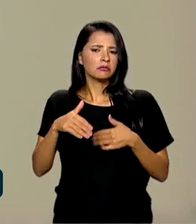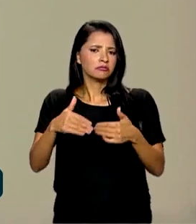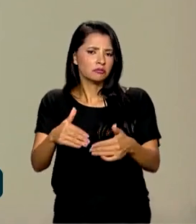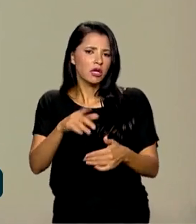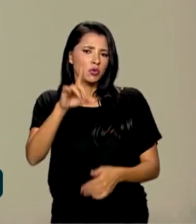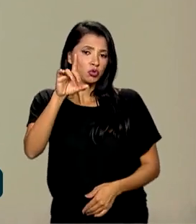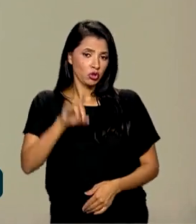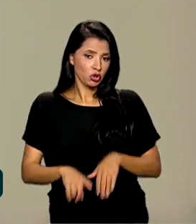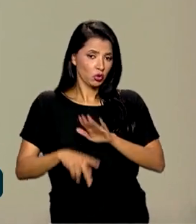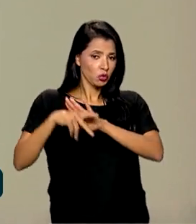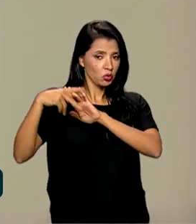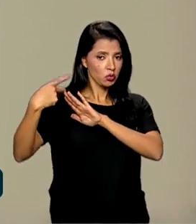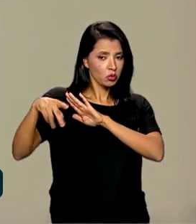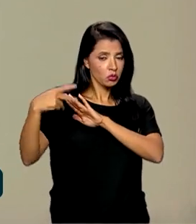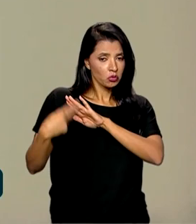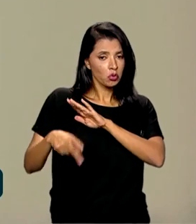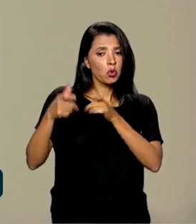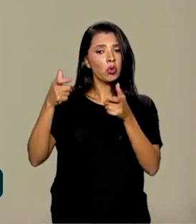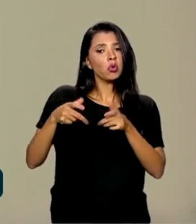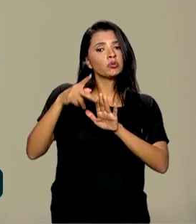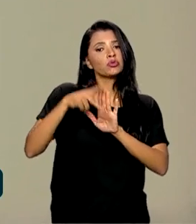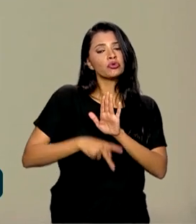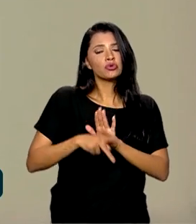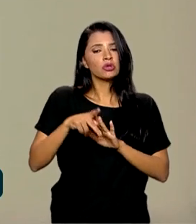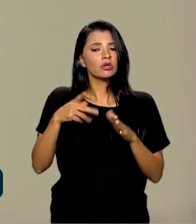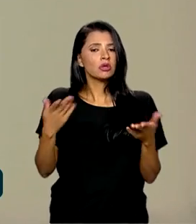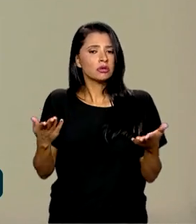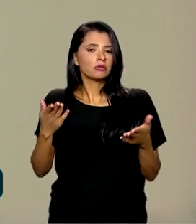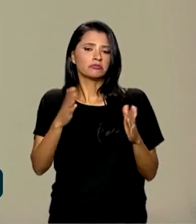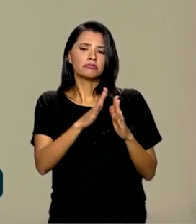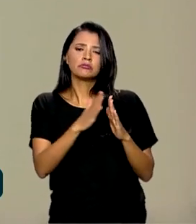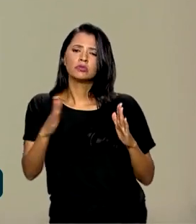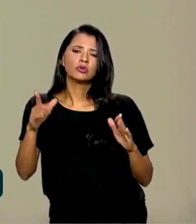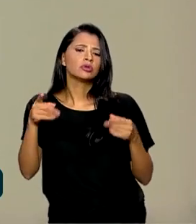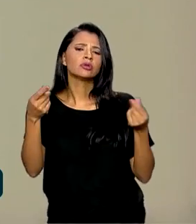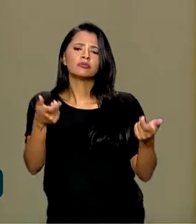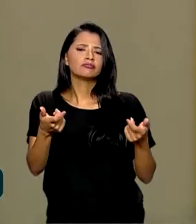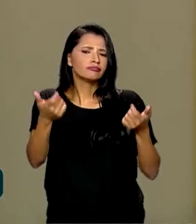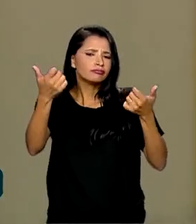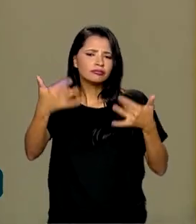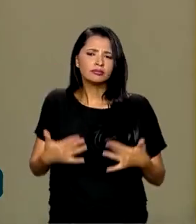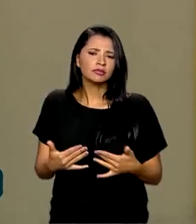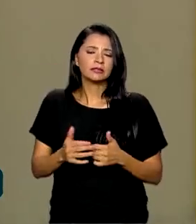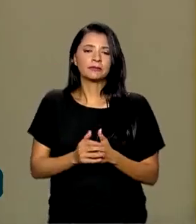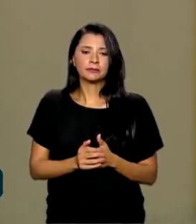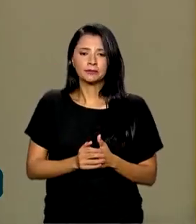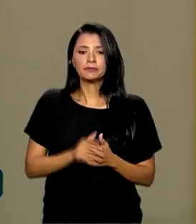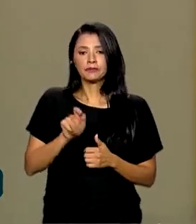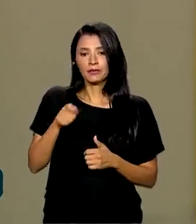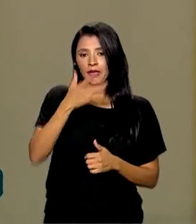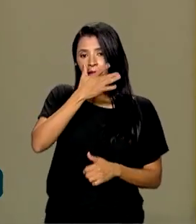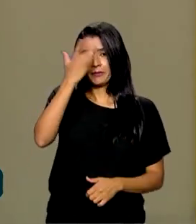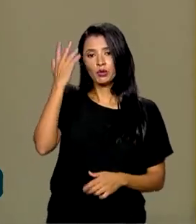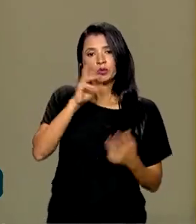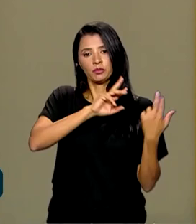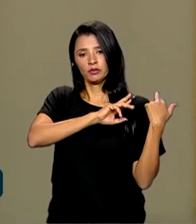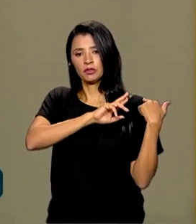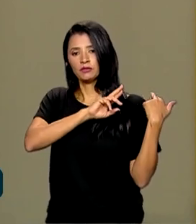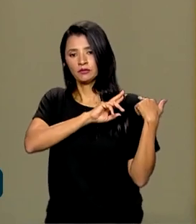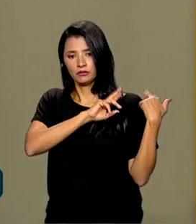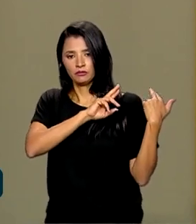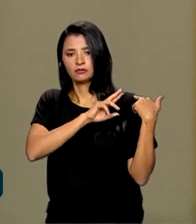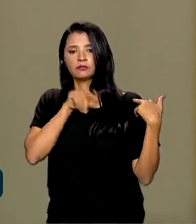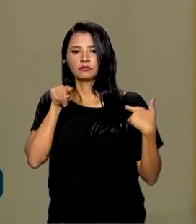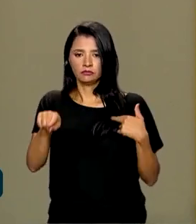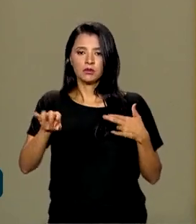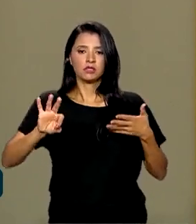diretor do projeto, da biblioteca? Dá um detalhe para a gente. Isso, é a pessoa responsável, Roberto. As